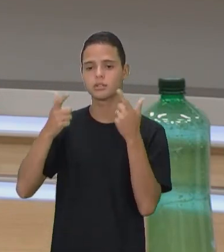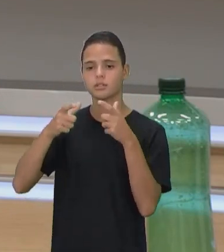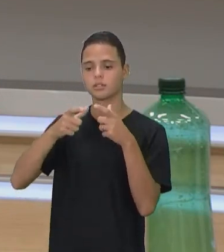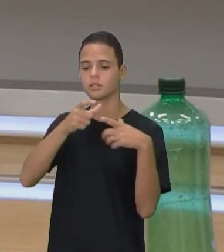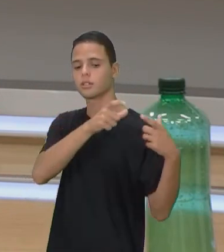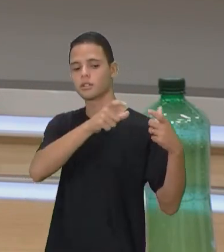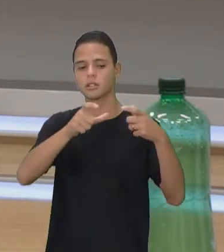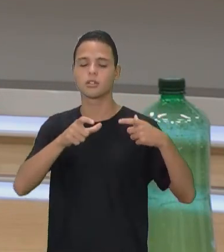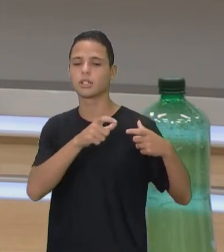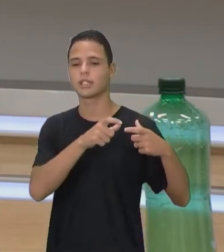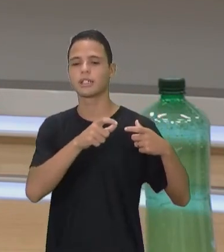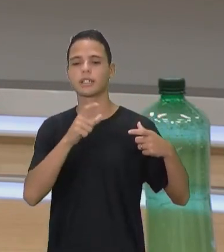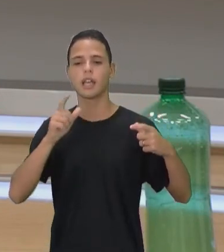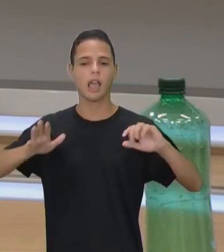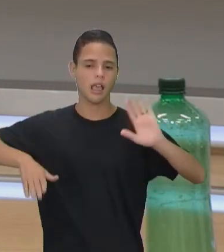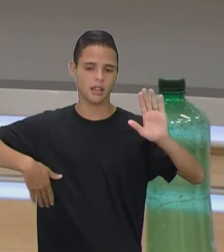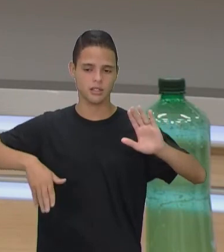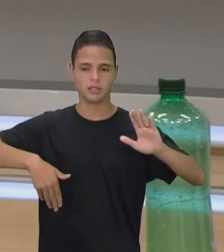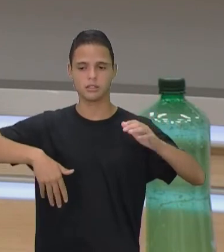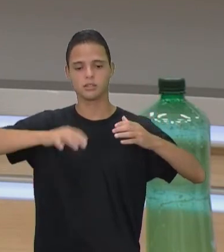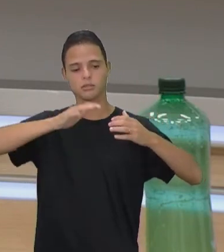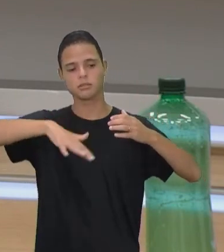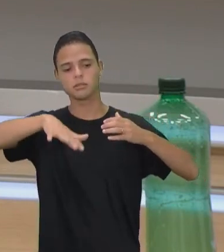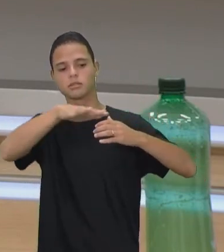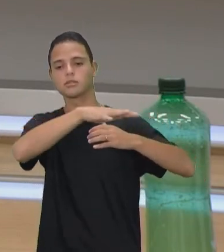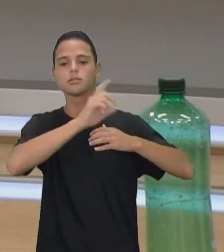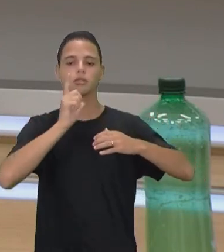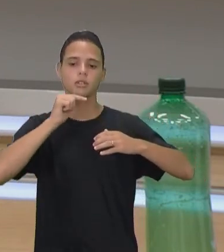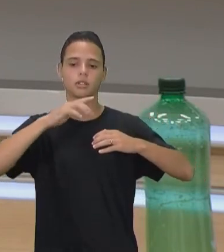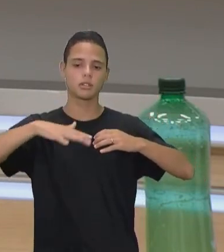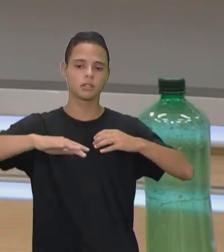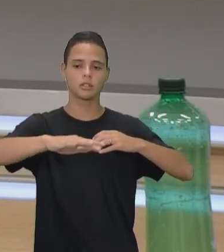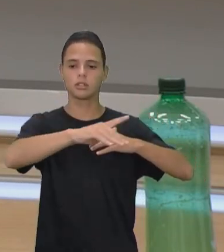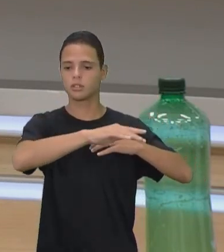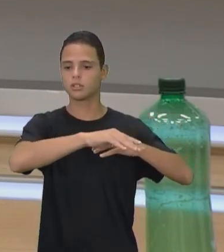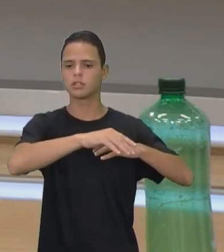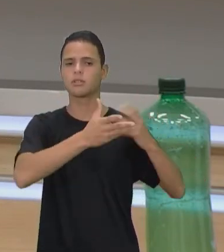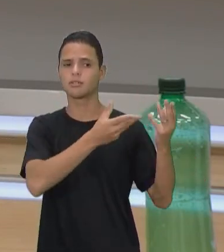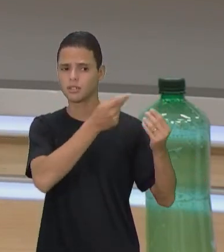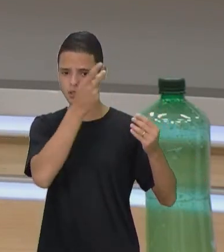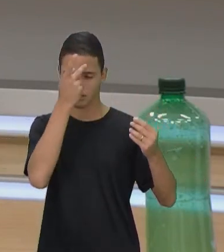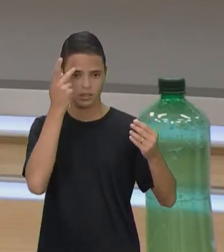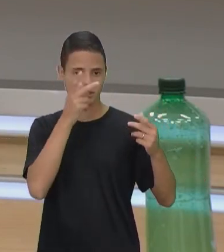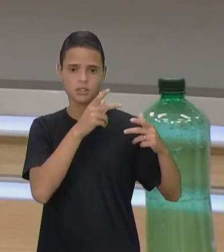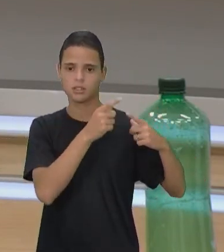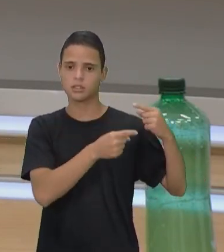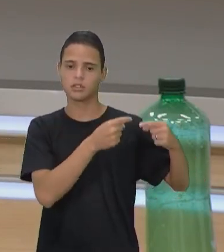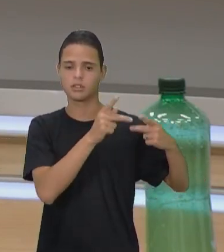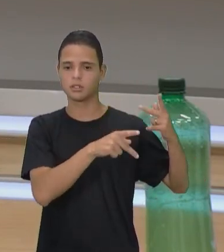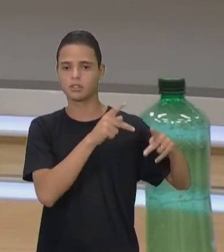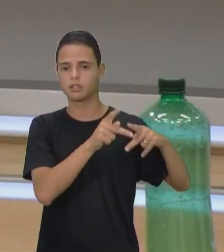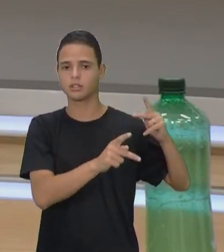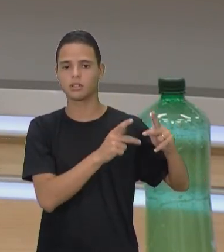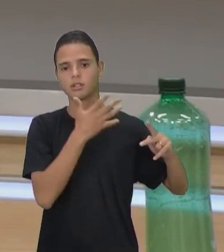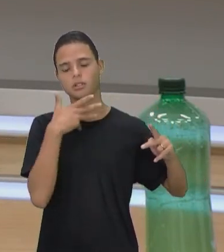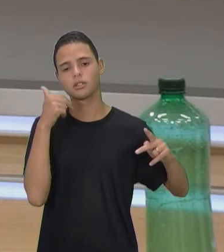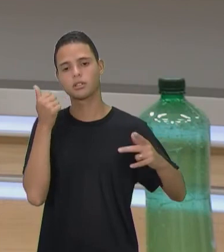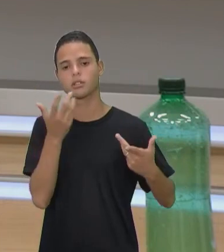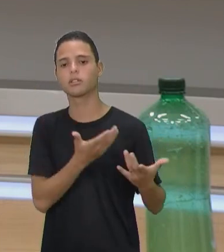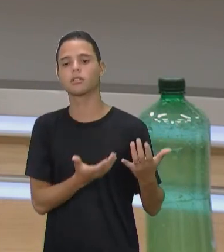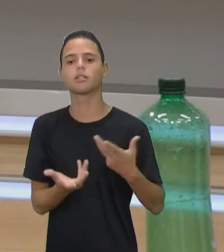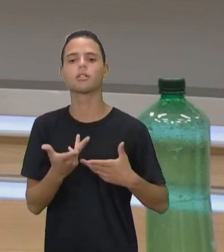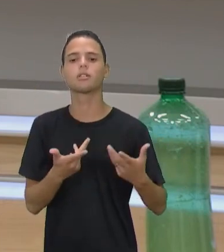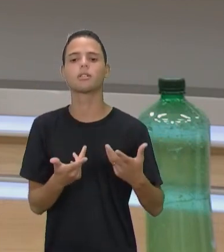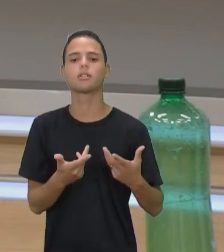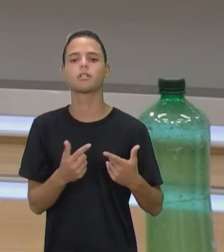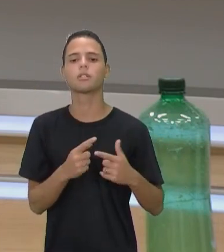várias ilhas e ter uma quantidade absurda de população, não tem lugar para colocar lixo, então a única opção, a opção mais viável é incinerar. Só que a que